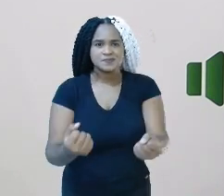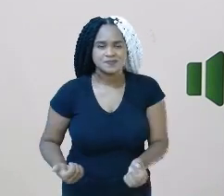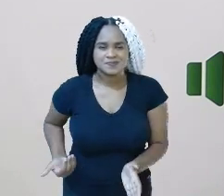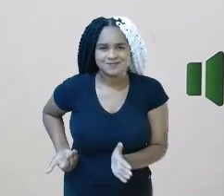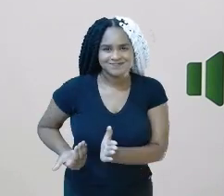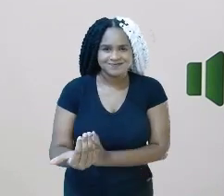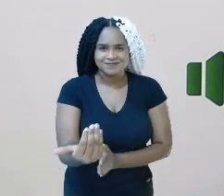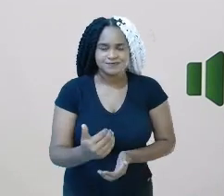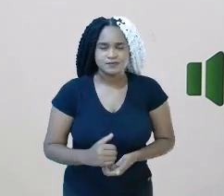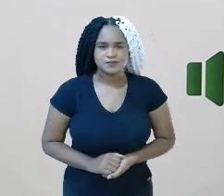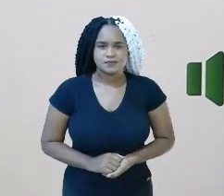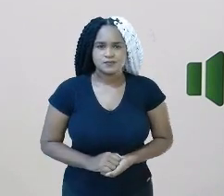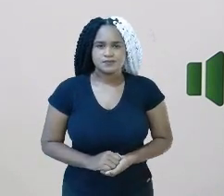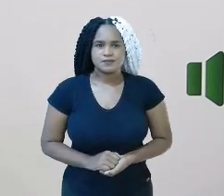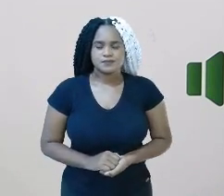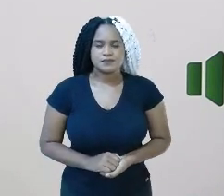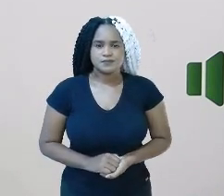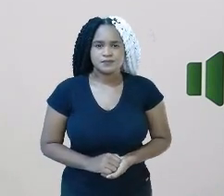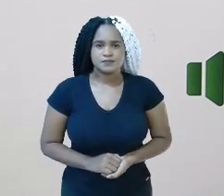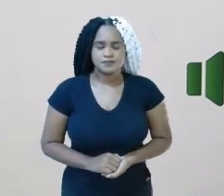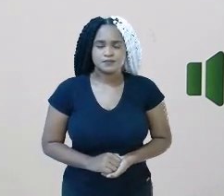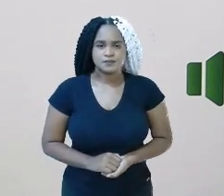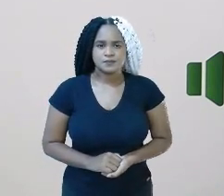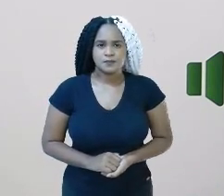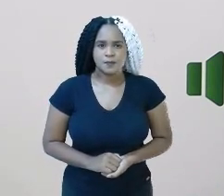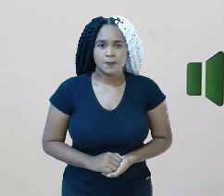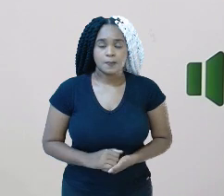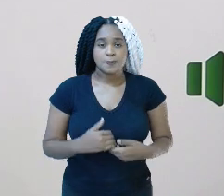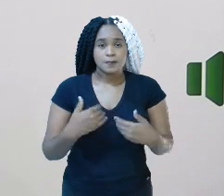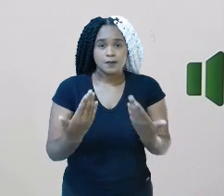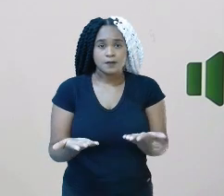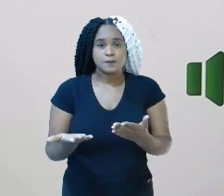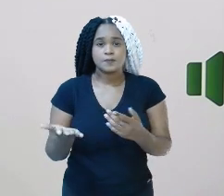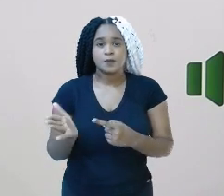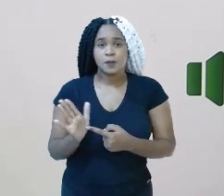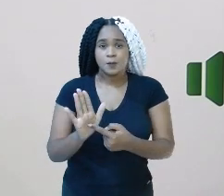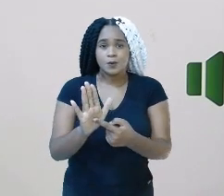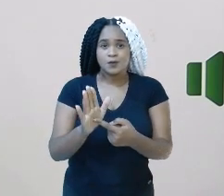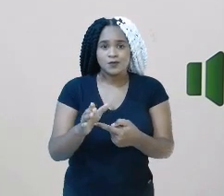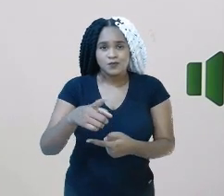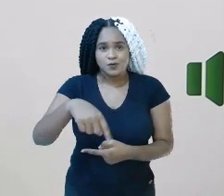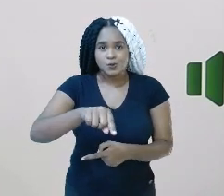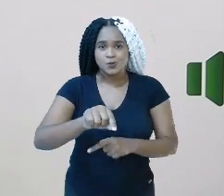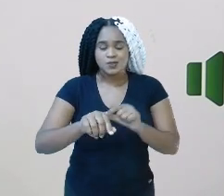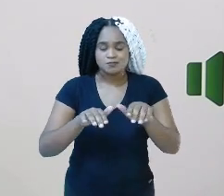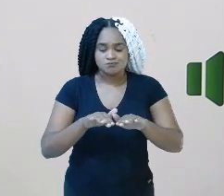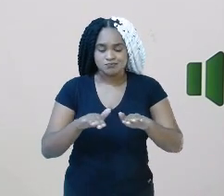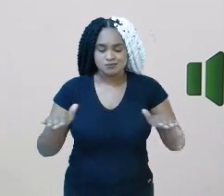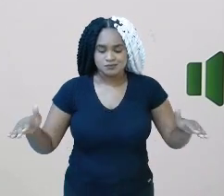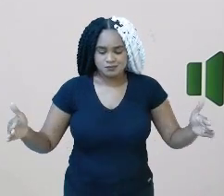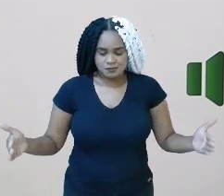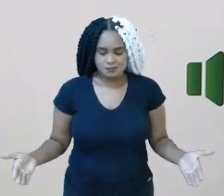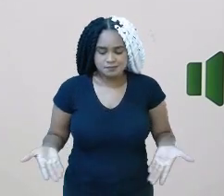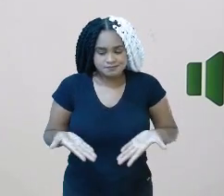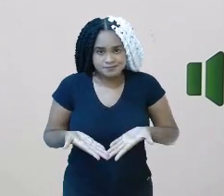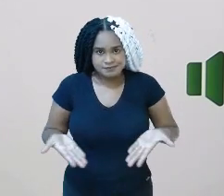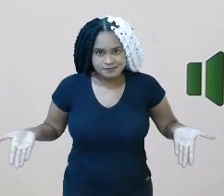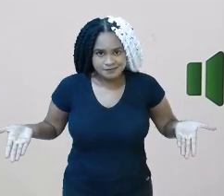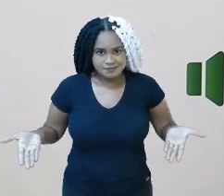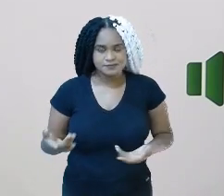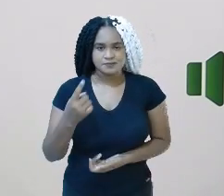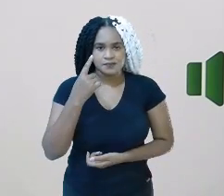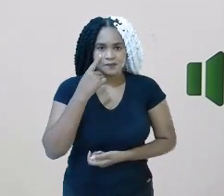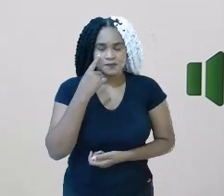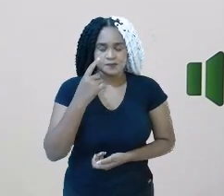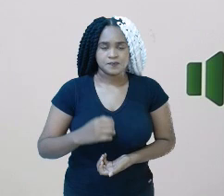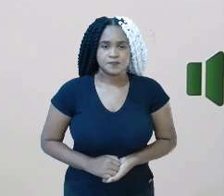para a nossa aula. Eu já começo mostrando essa mesa aqui para vocês. Quando eu falo de grandezas